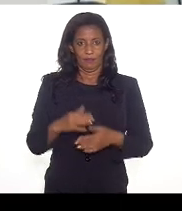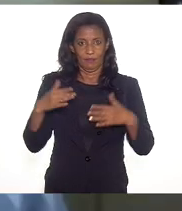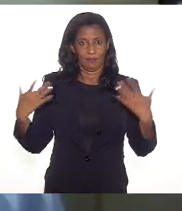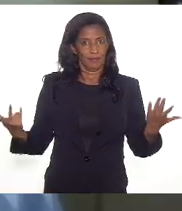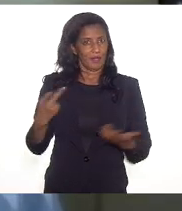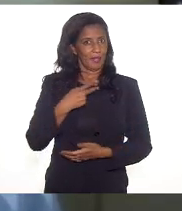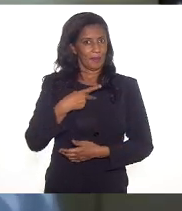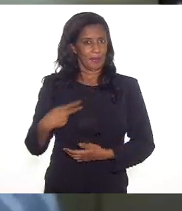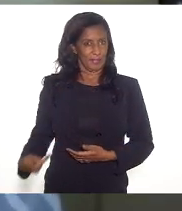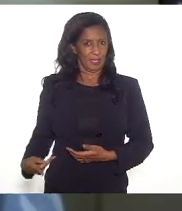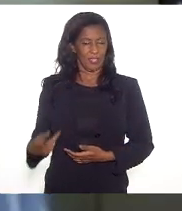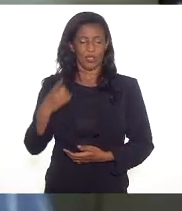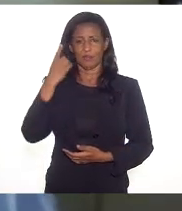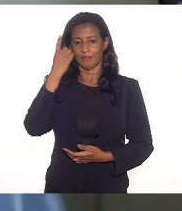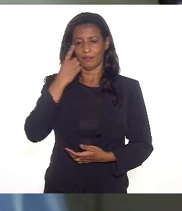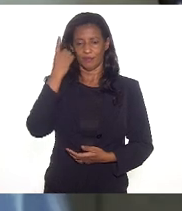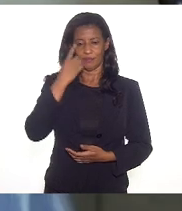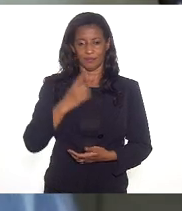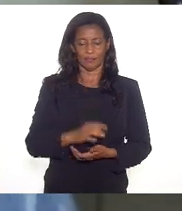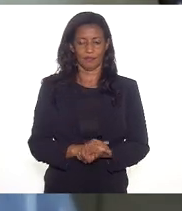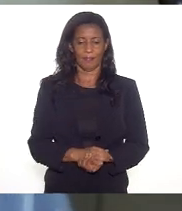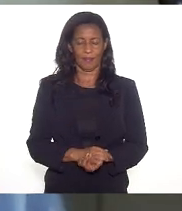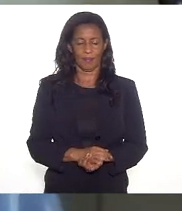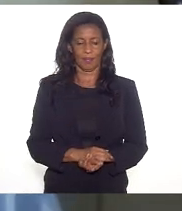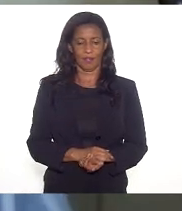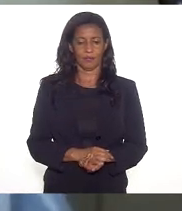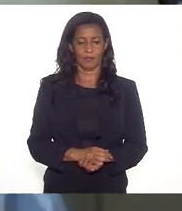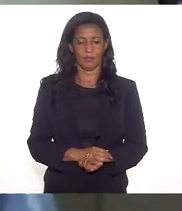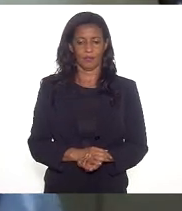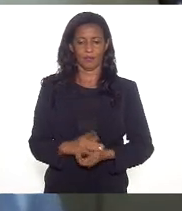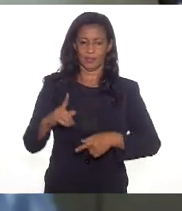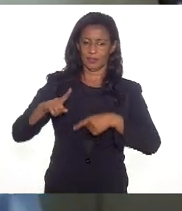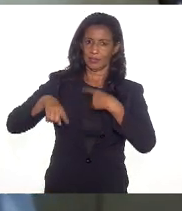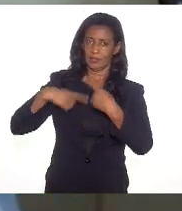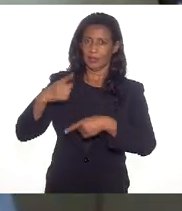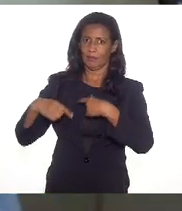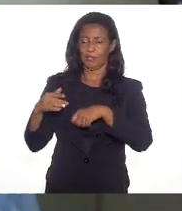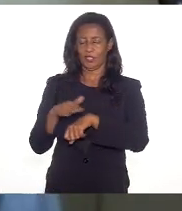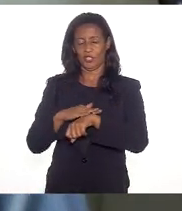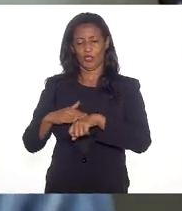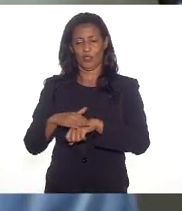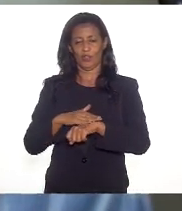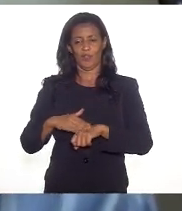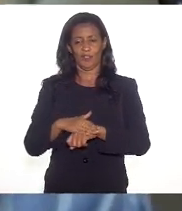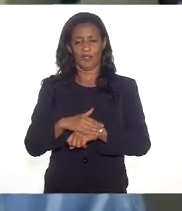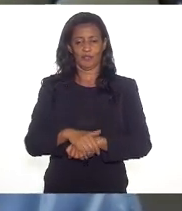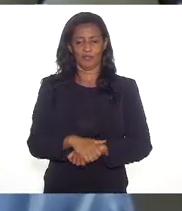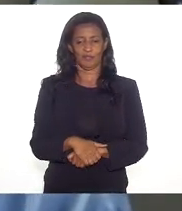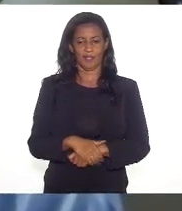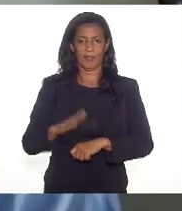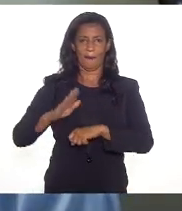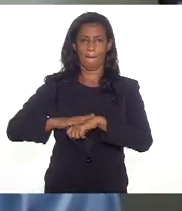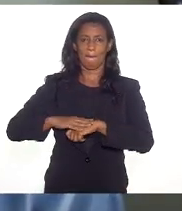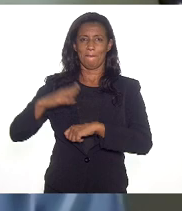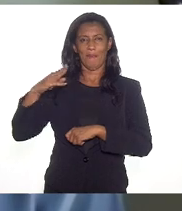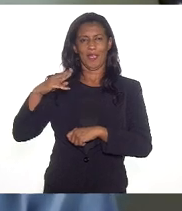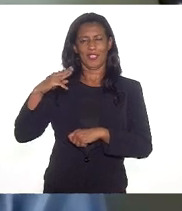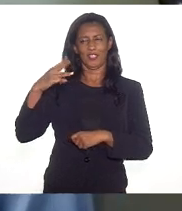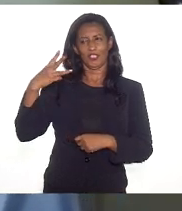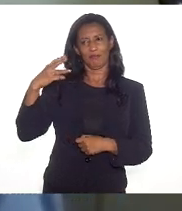e senhores deputados, depois de a gente conversar durante mais de meia